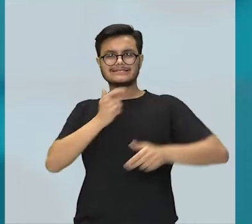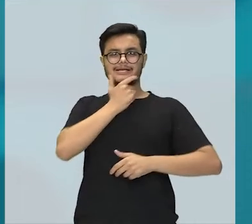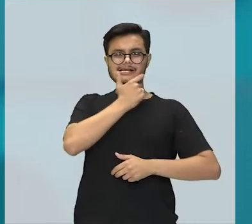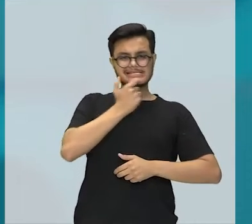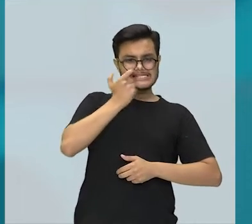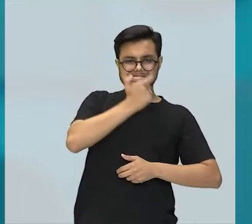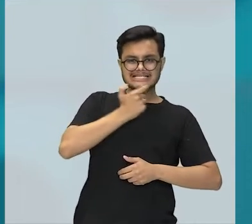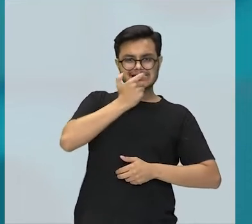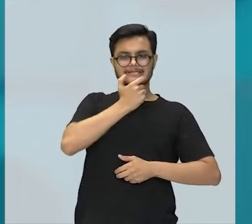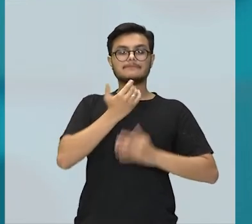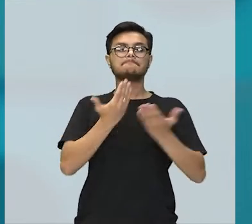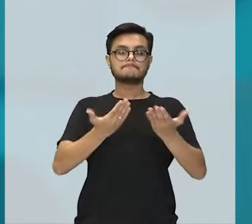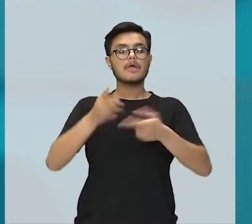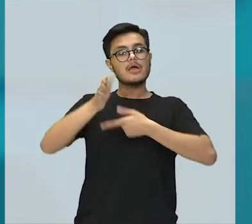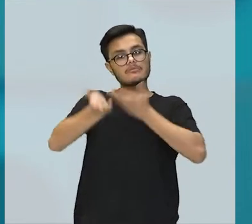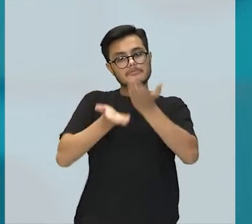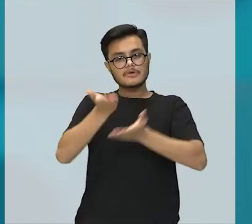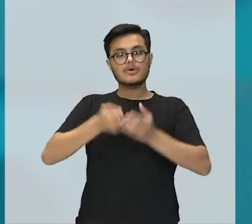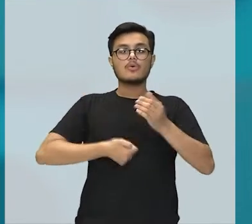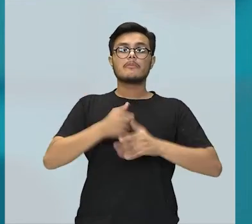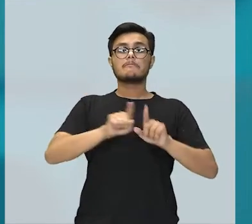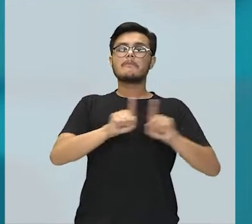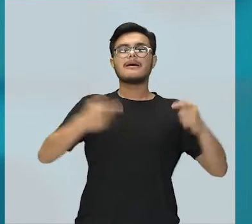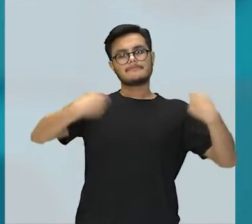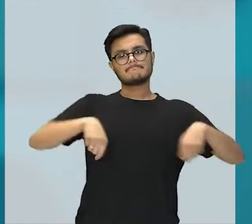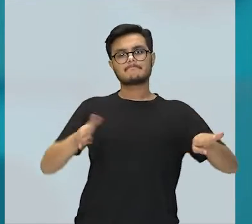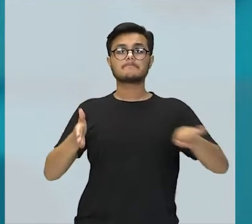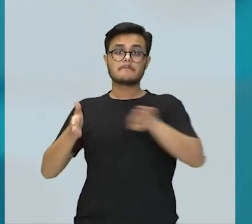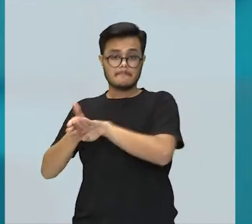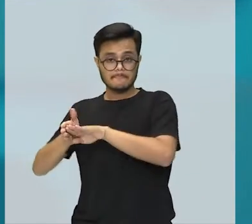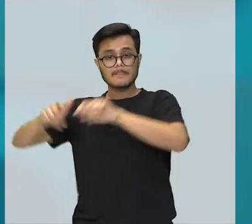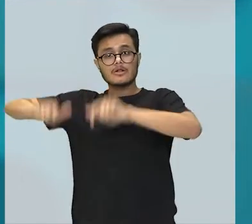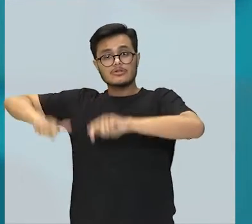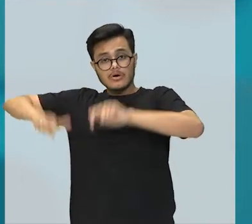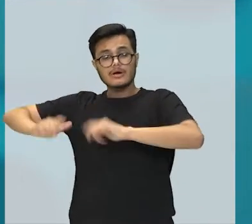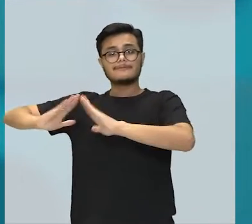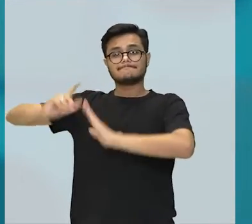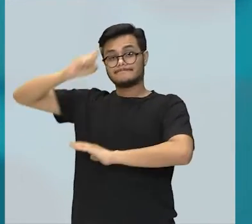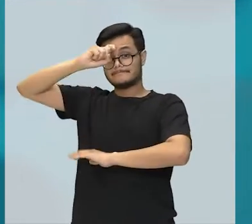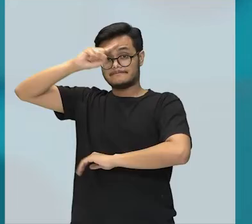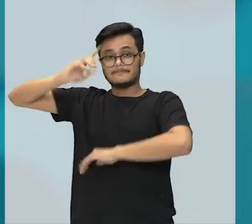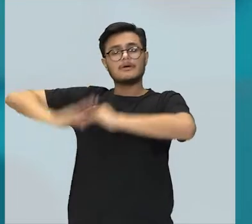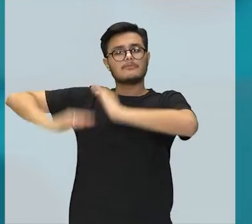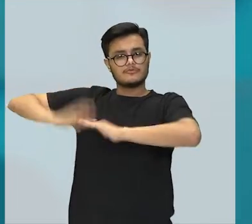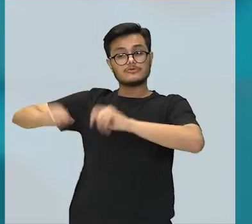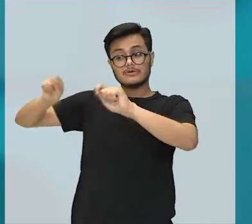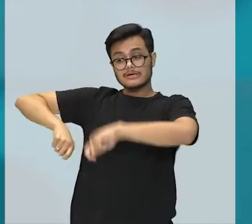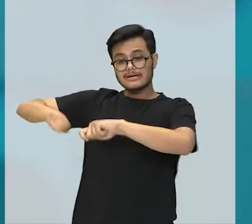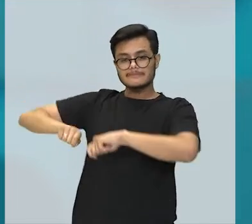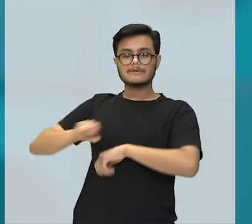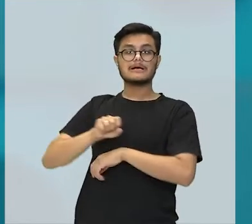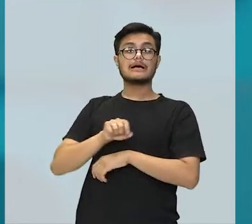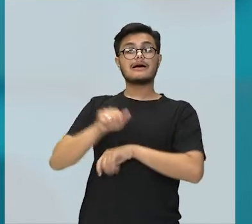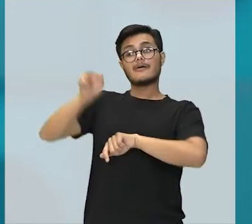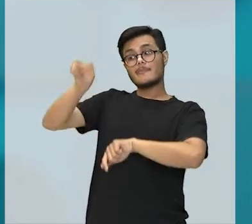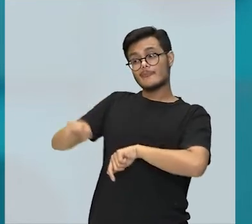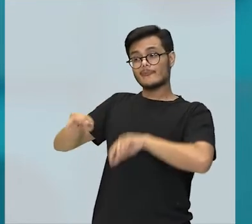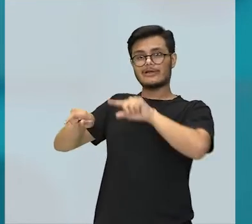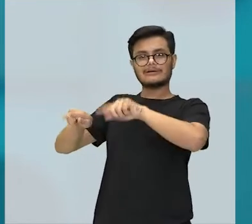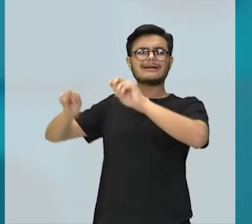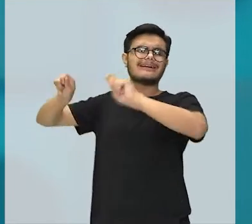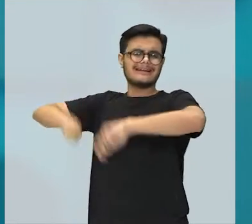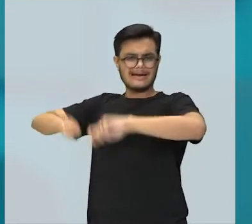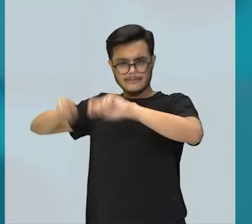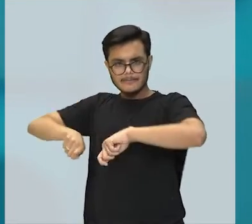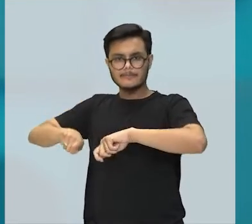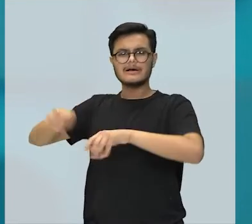primeiros cuidados, mas logo em seguida nós devemos recorrer a um profissional, porque só eles são especializados para fazer